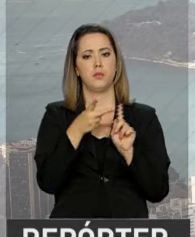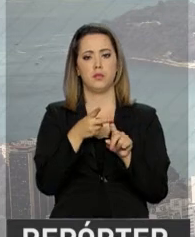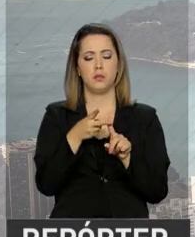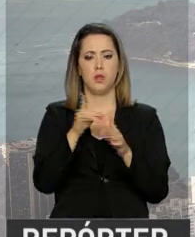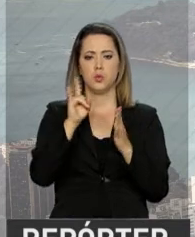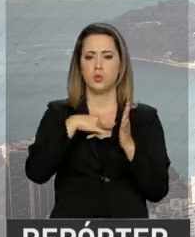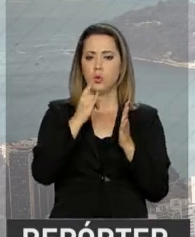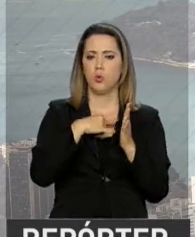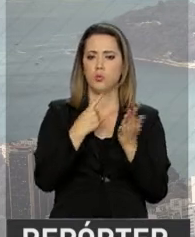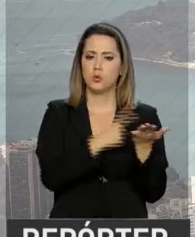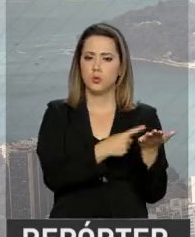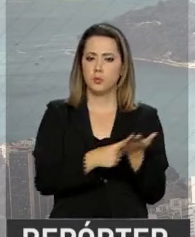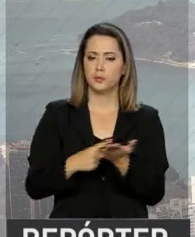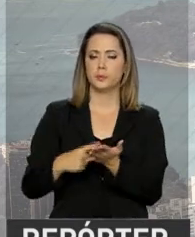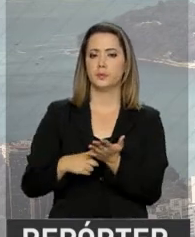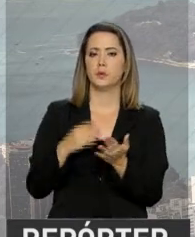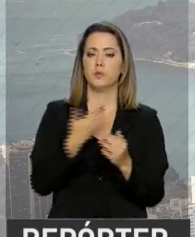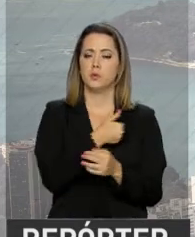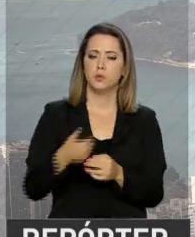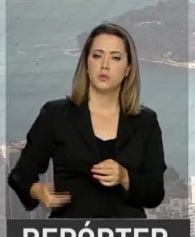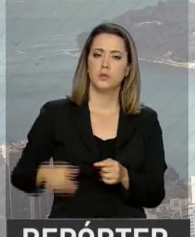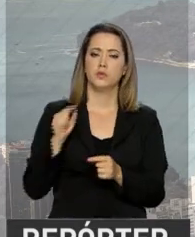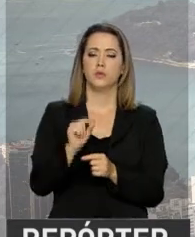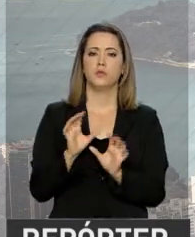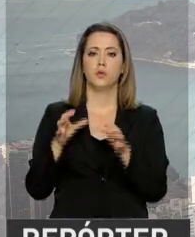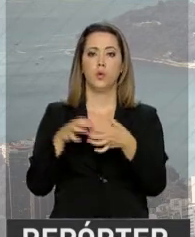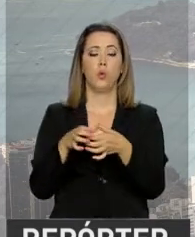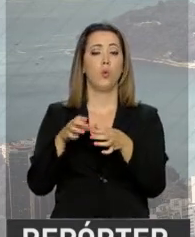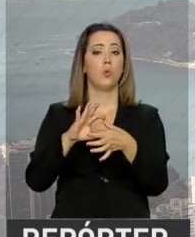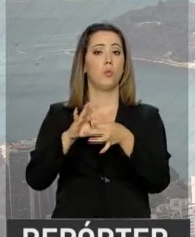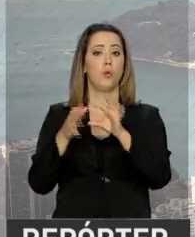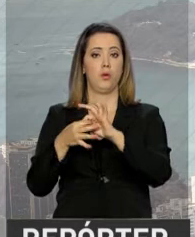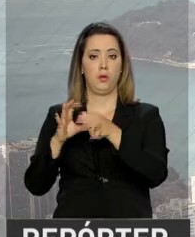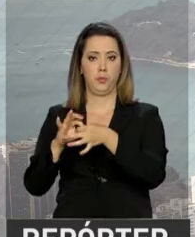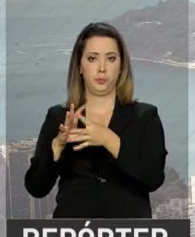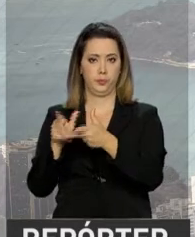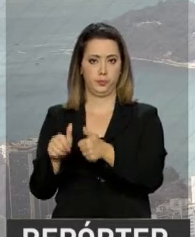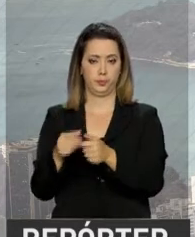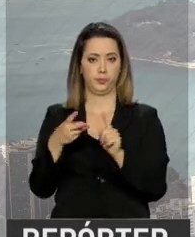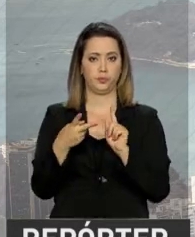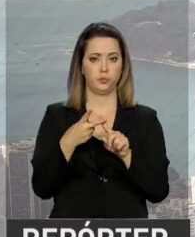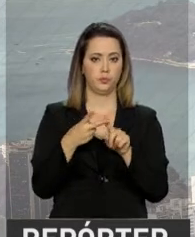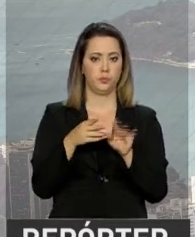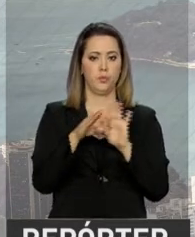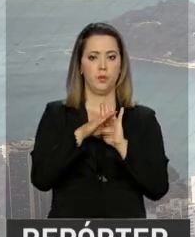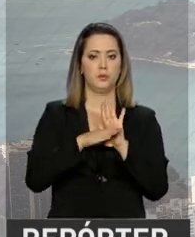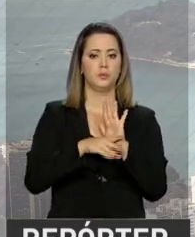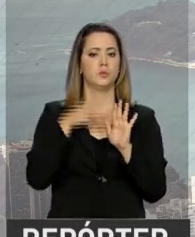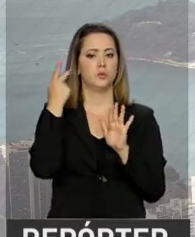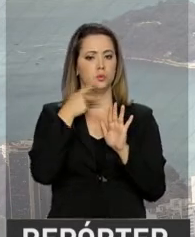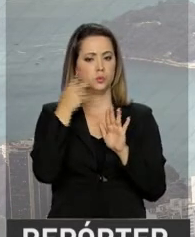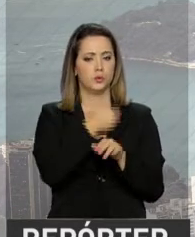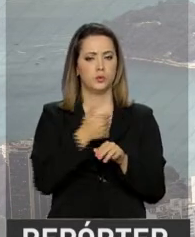sobre os compromissos assumidos entre governo e comitê olímpico internacional o plano de políticas públicas que inclui